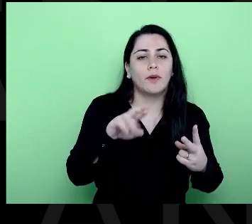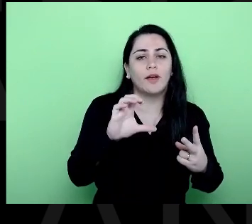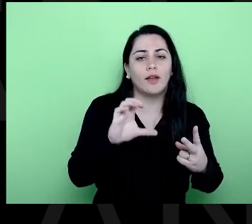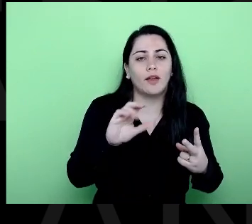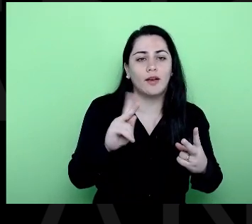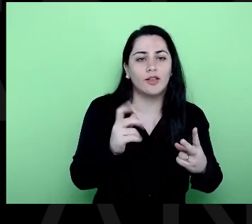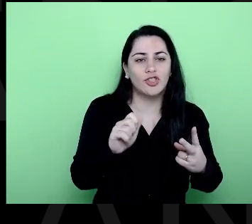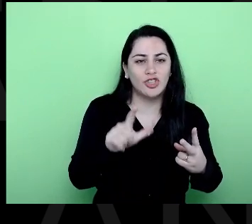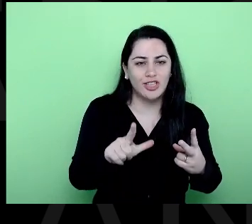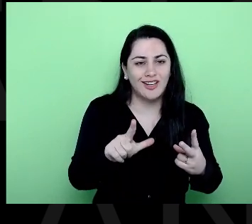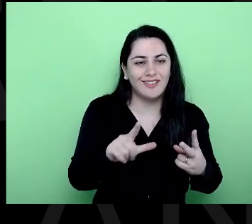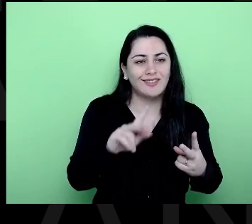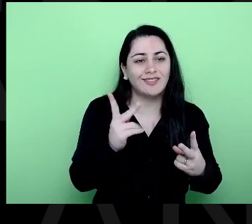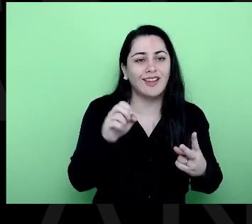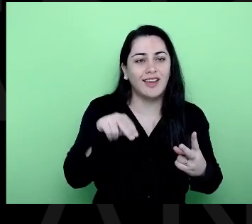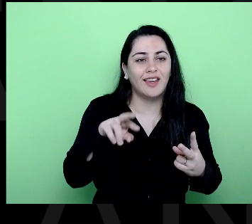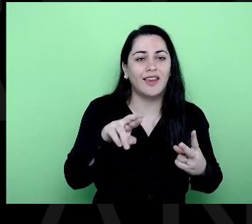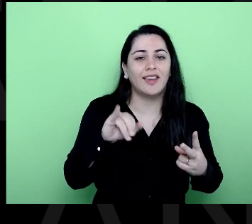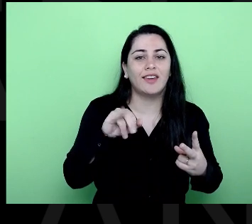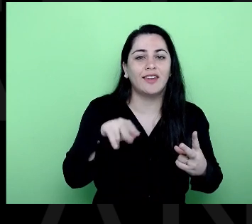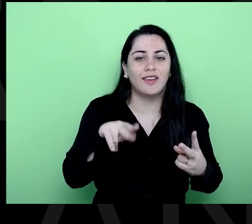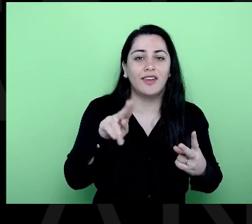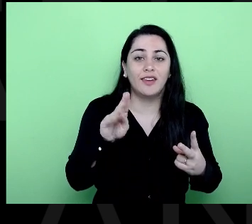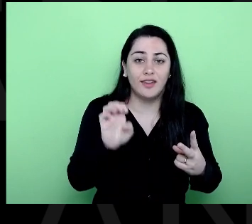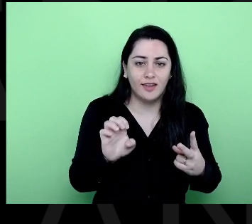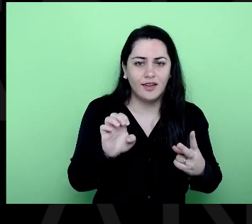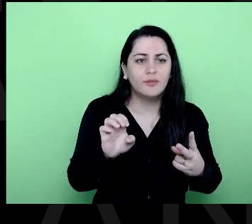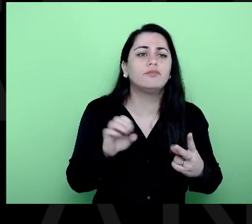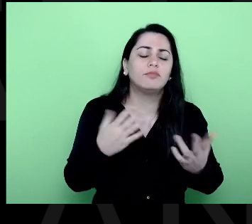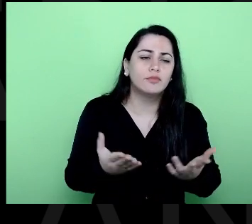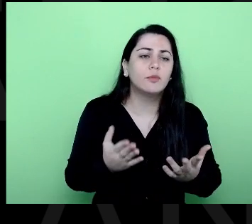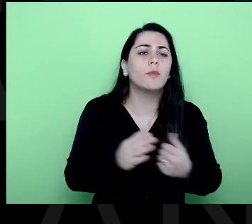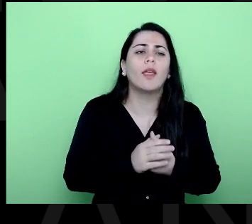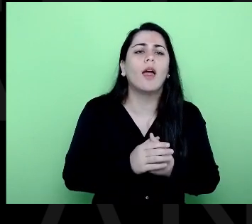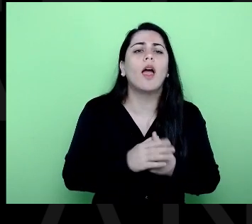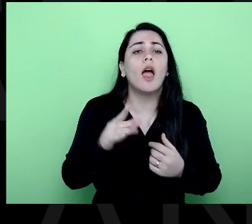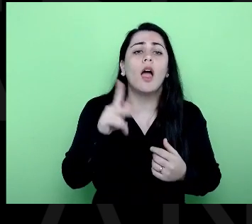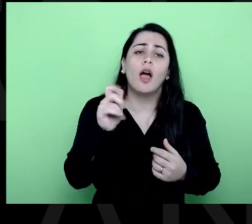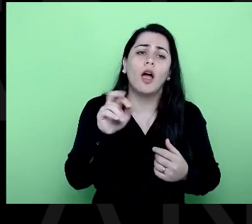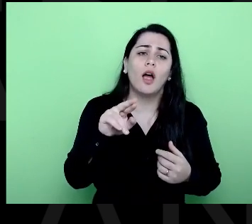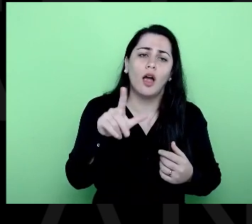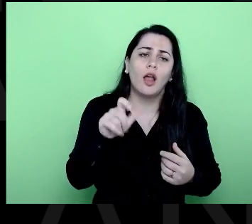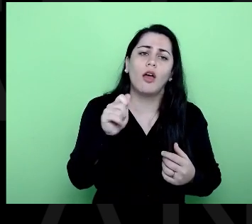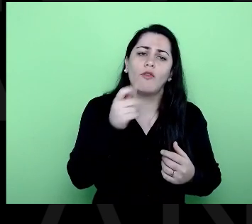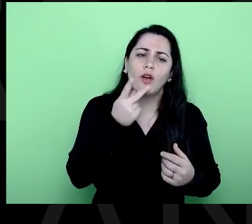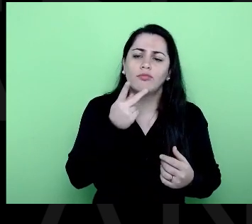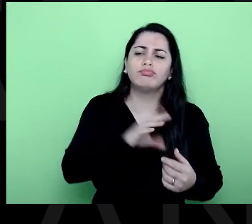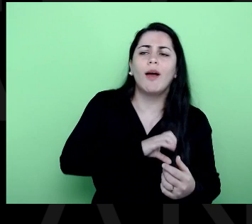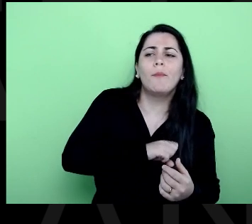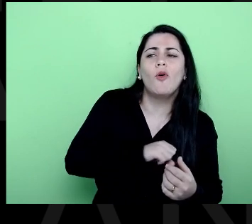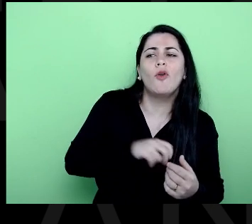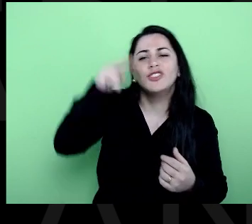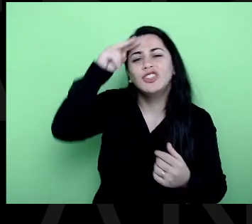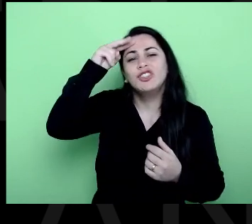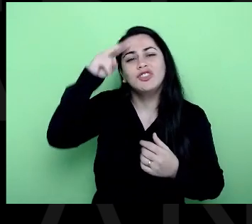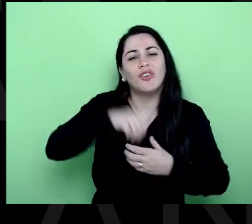são... A Carla falou da paixão, né, pelo biografado, mas, além disso, quais são os requisitos para